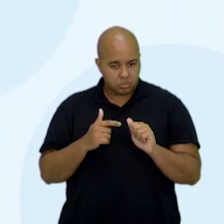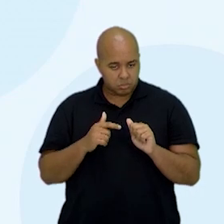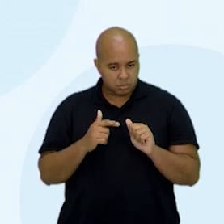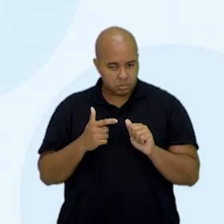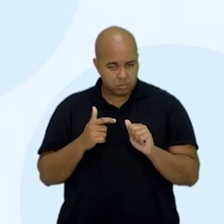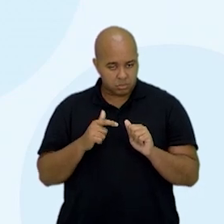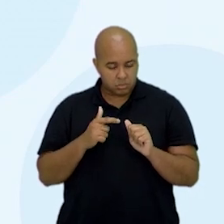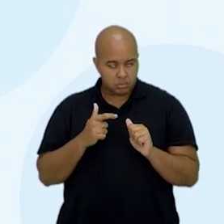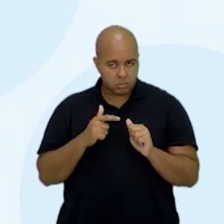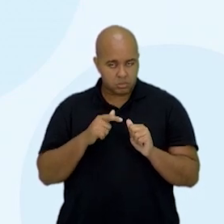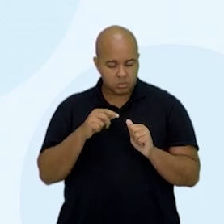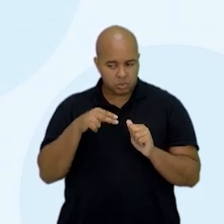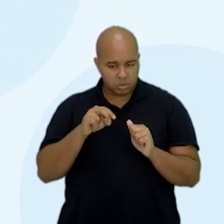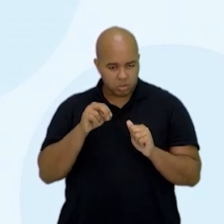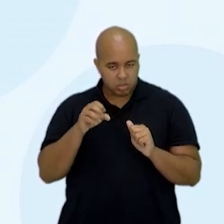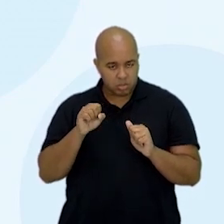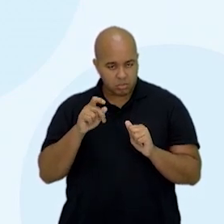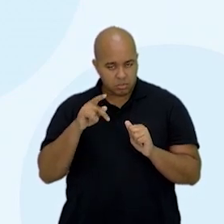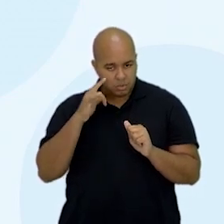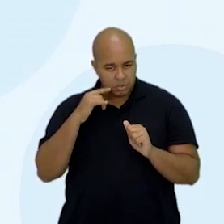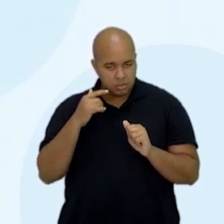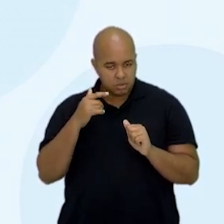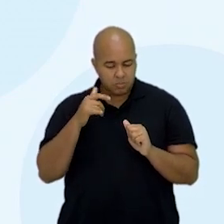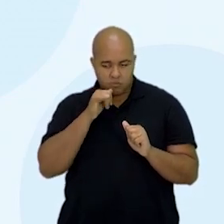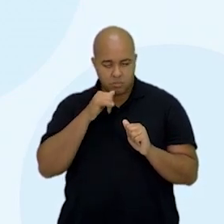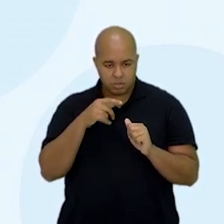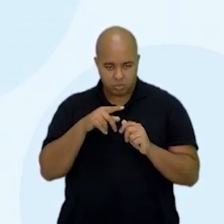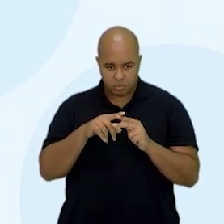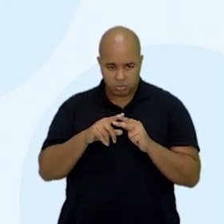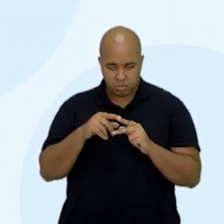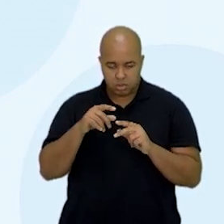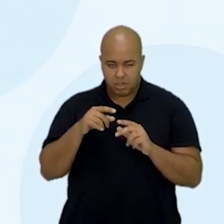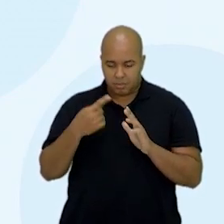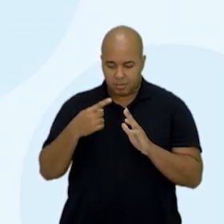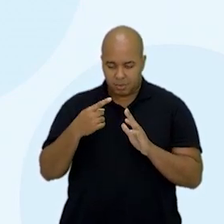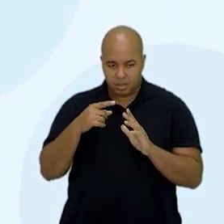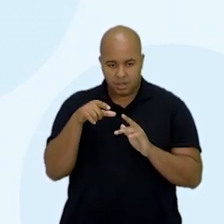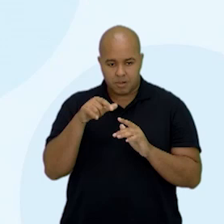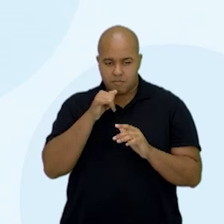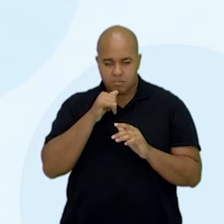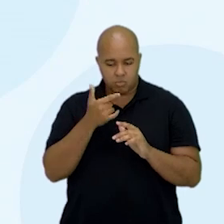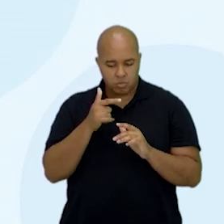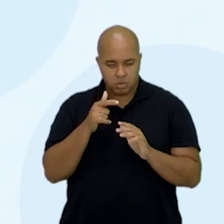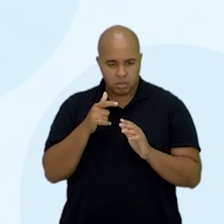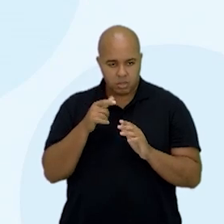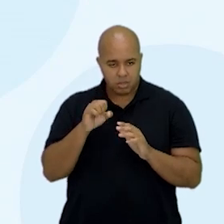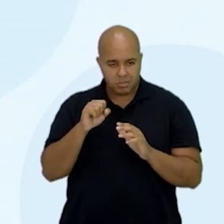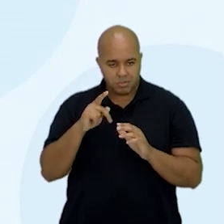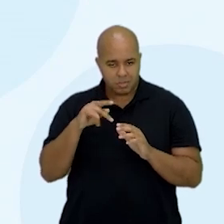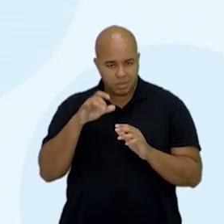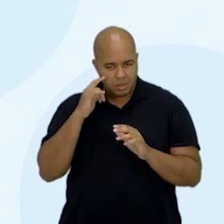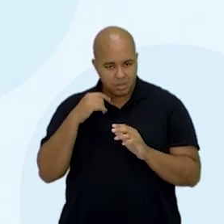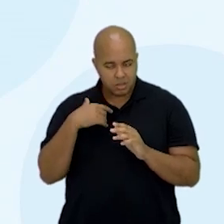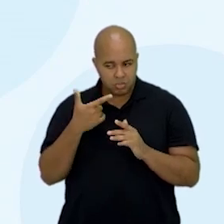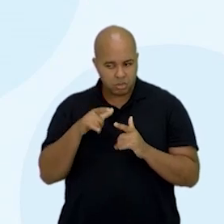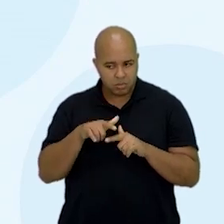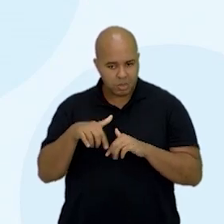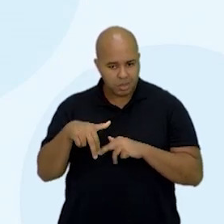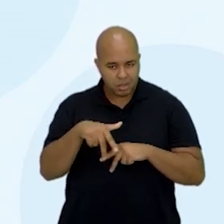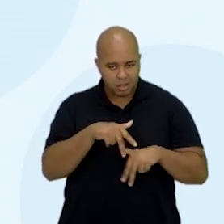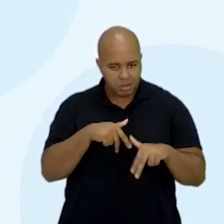on the Sider Então as duas imagens né A primeira imagem no Space and Sider sem espaço